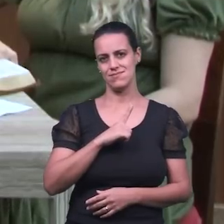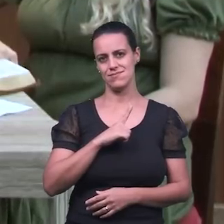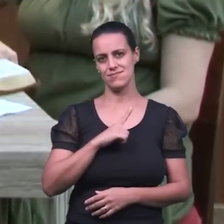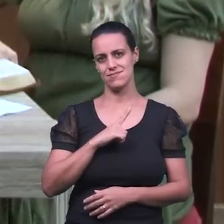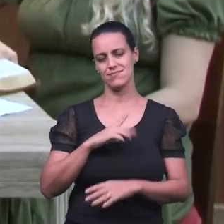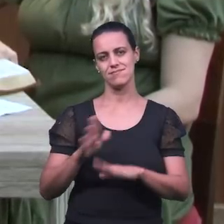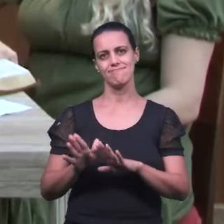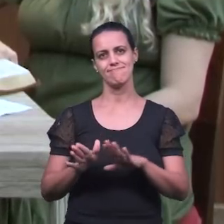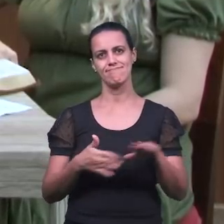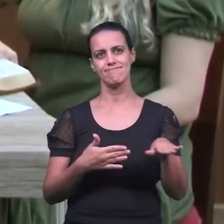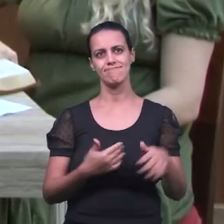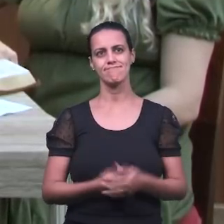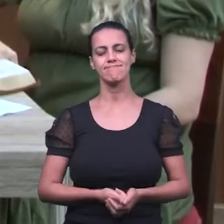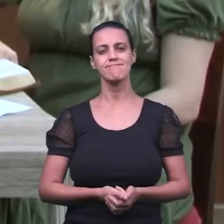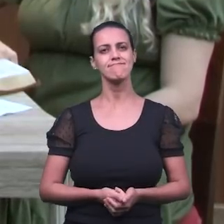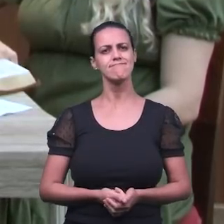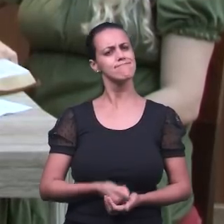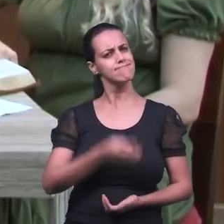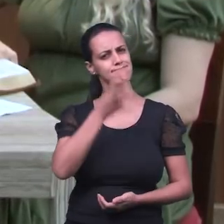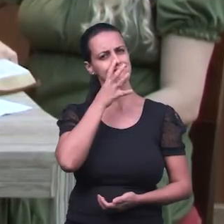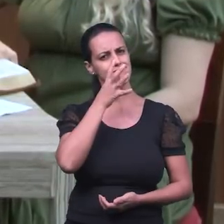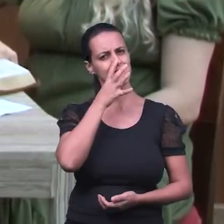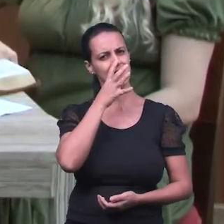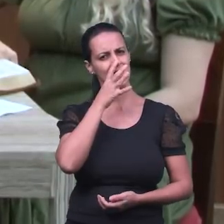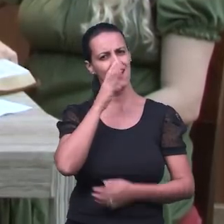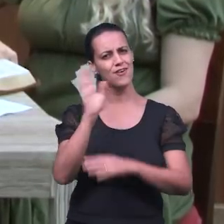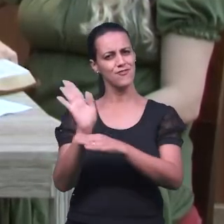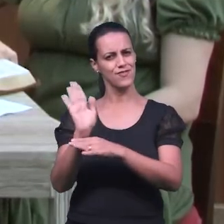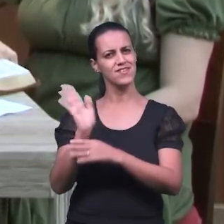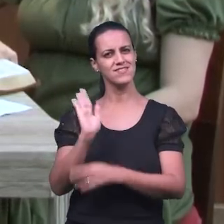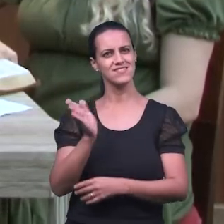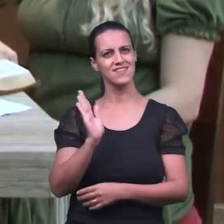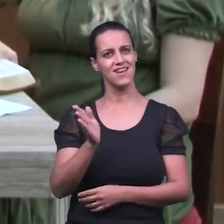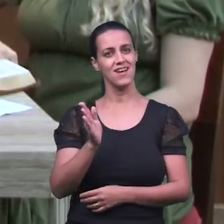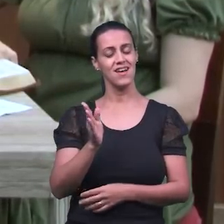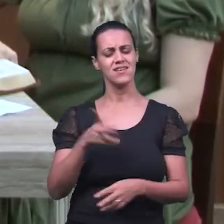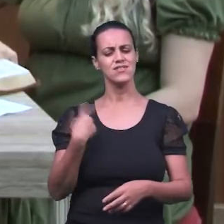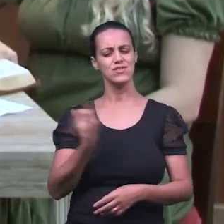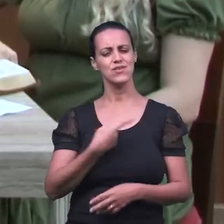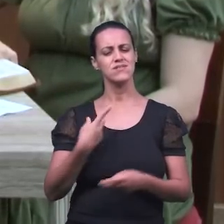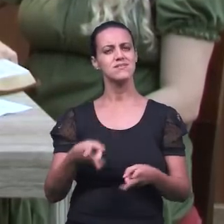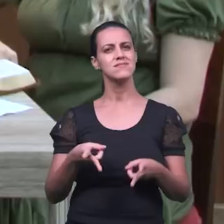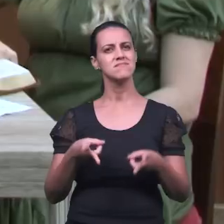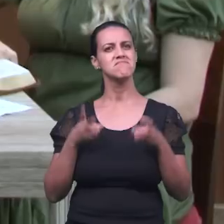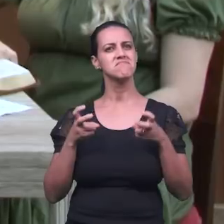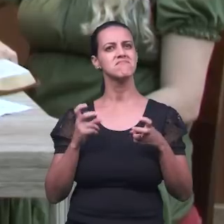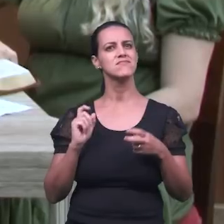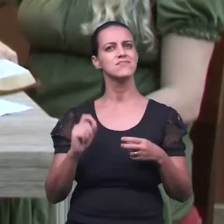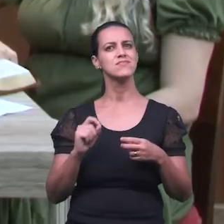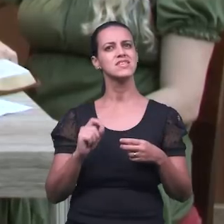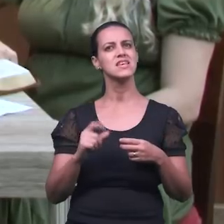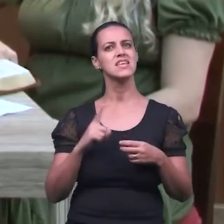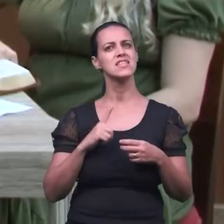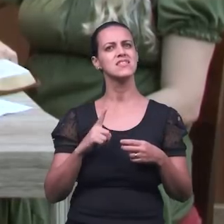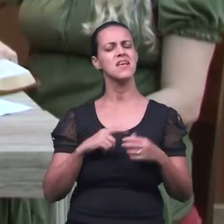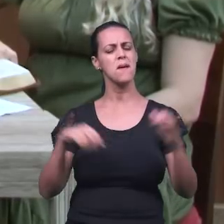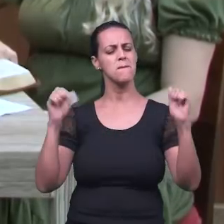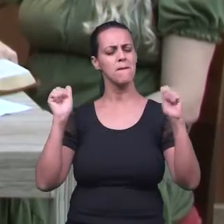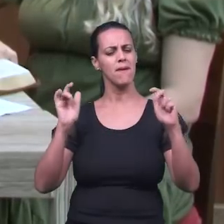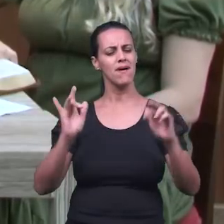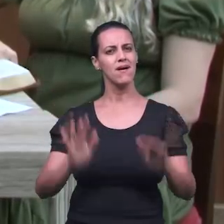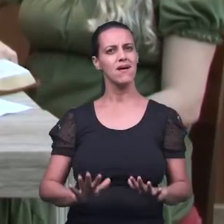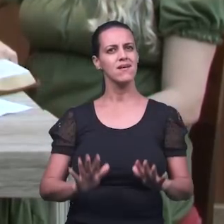nós assistimos a esses dois primeiros vídeos desta pergunta e nós temos percebido que há um alcance muito grande